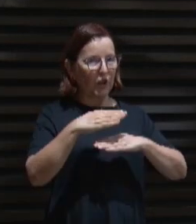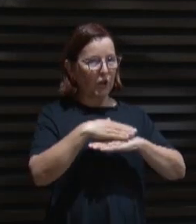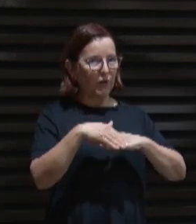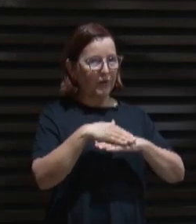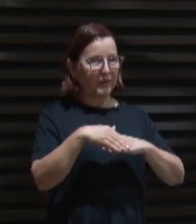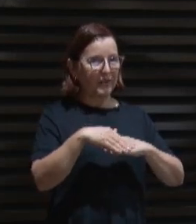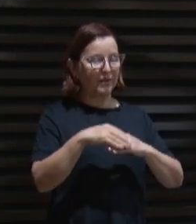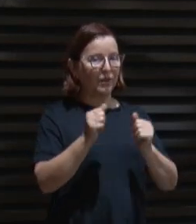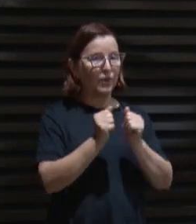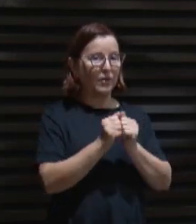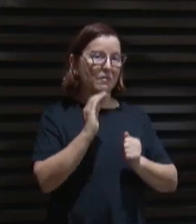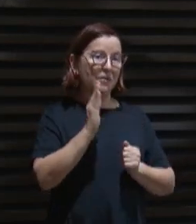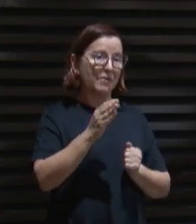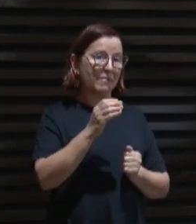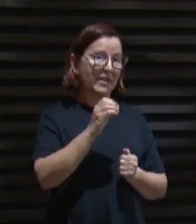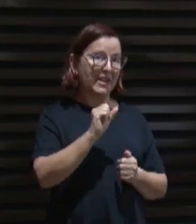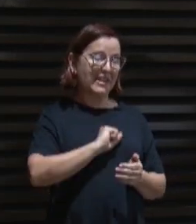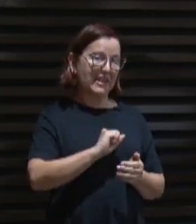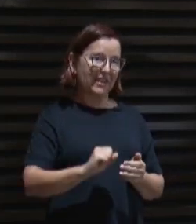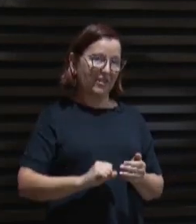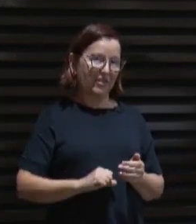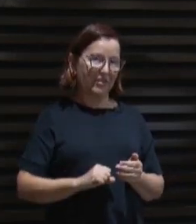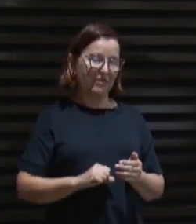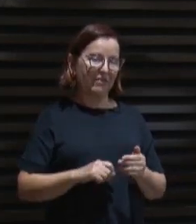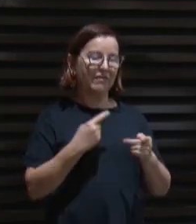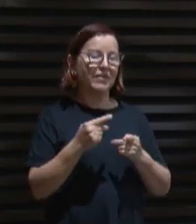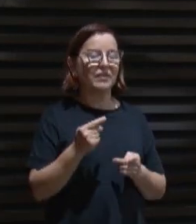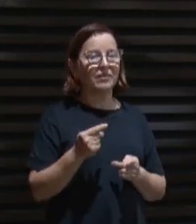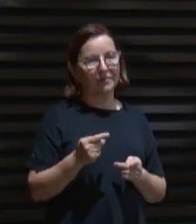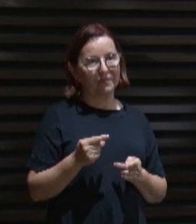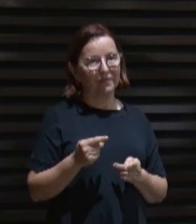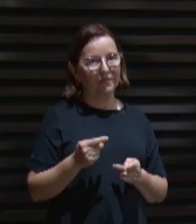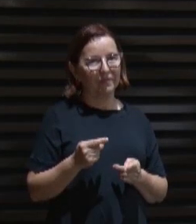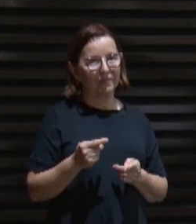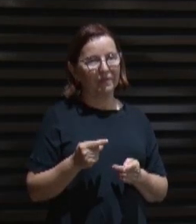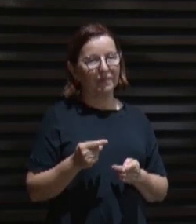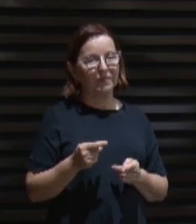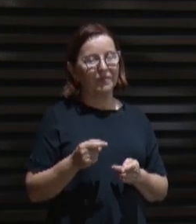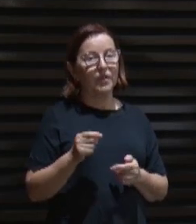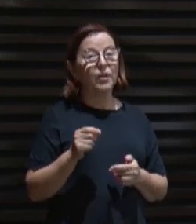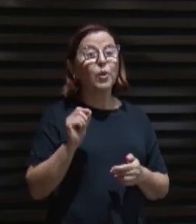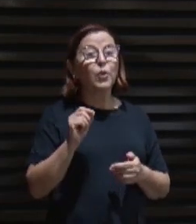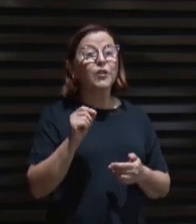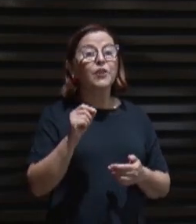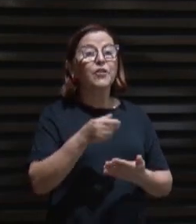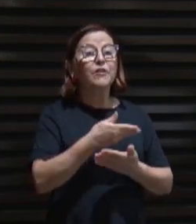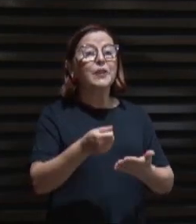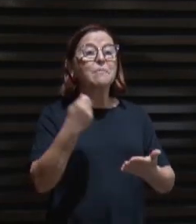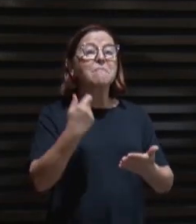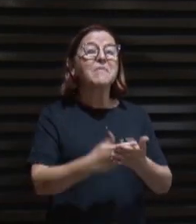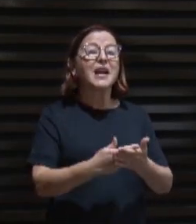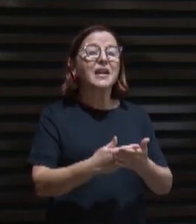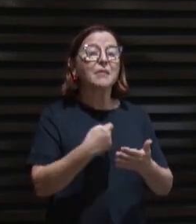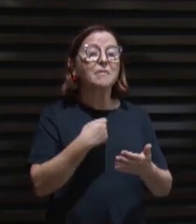sacerdotes, propôs: Que me quereis dar, e eu vos-lo entregarei? E pagaram-lhe